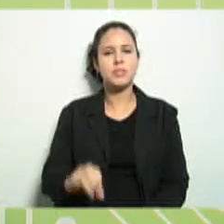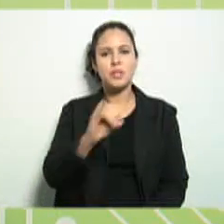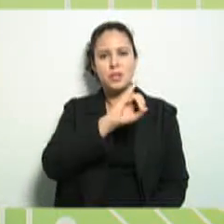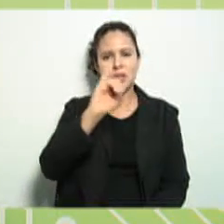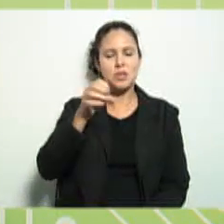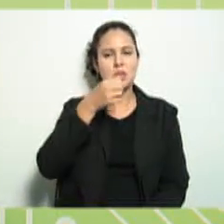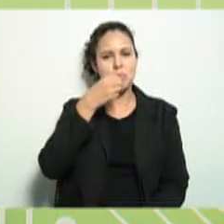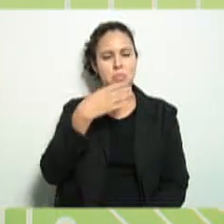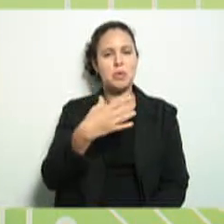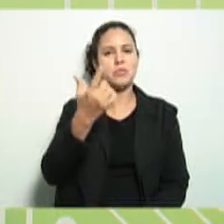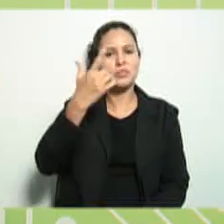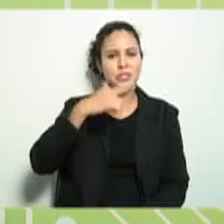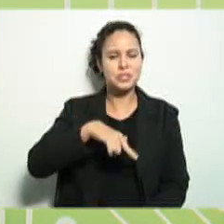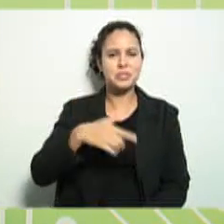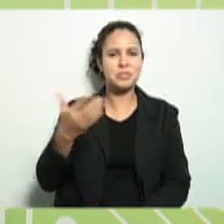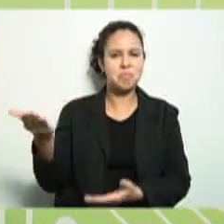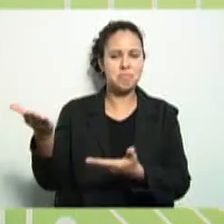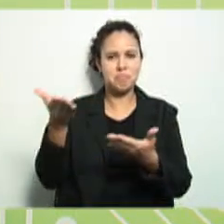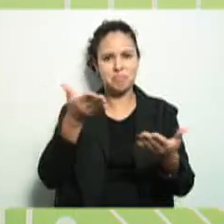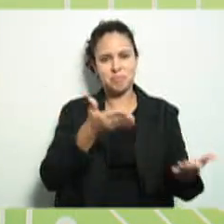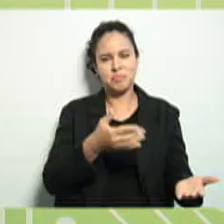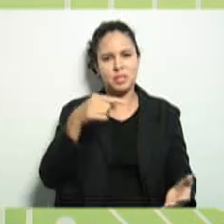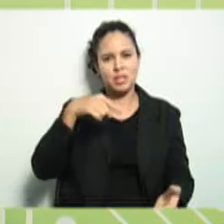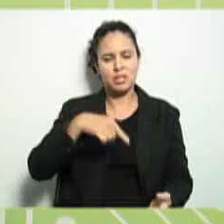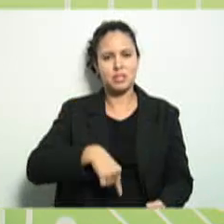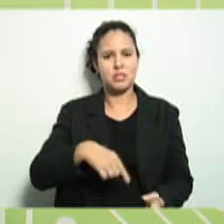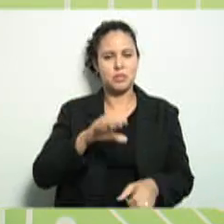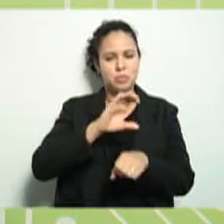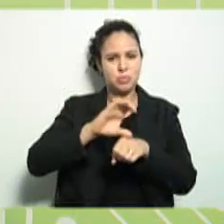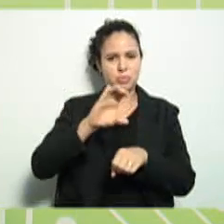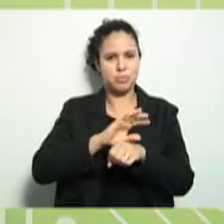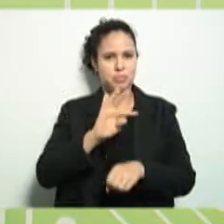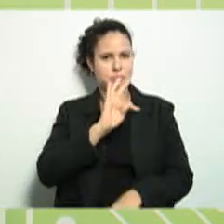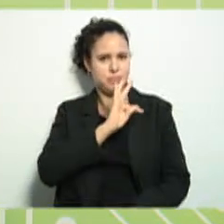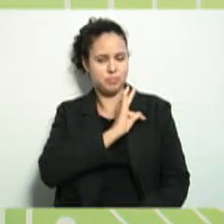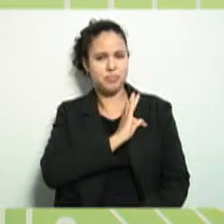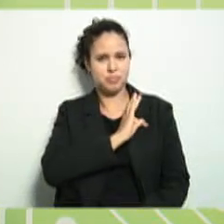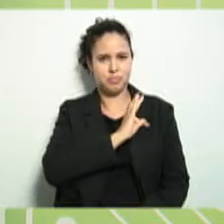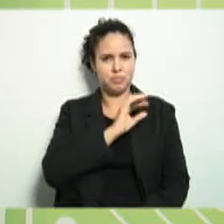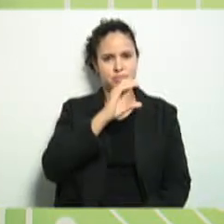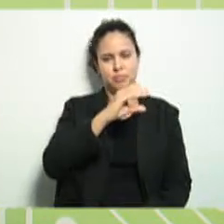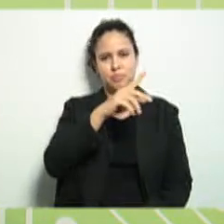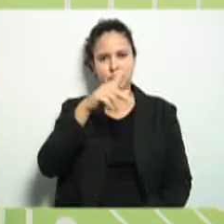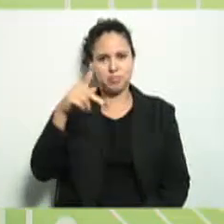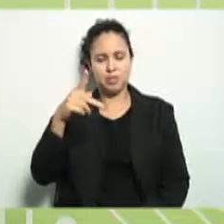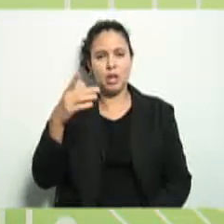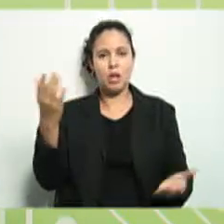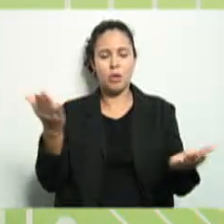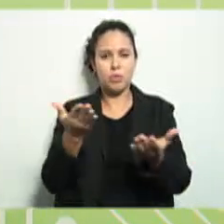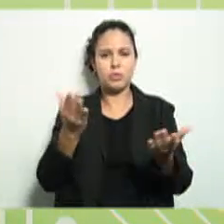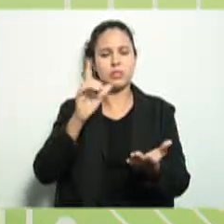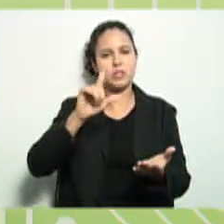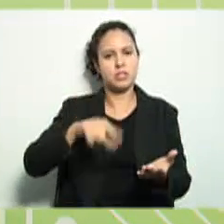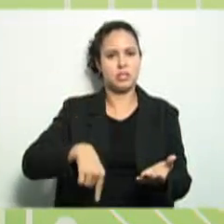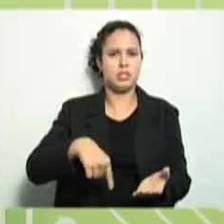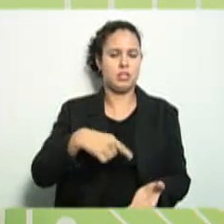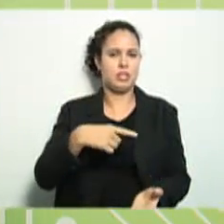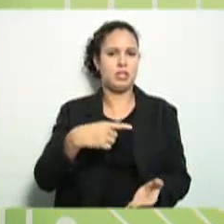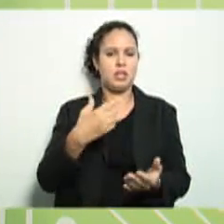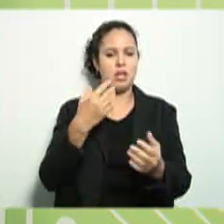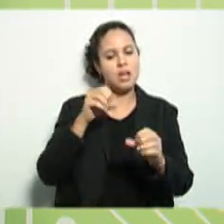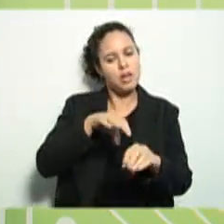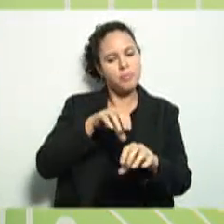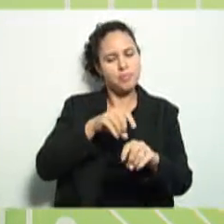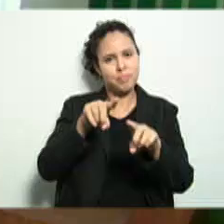Técnico Cooperativismo. Hoje apresentaremos nossa terceira aula. Estou junto aqui com a professora Leide. Como vai?